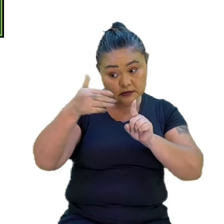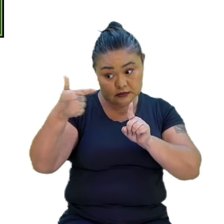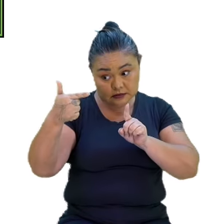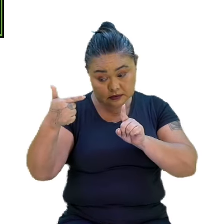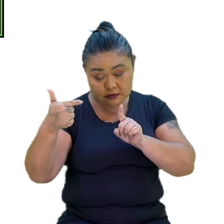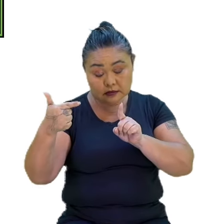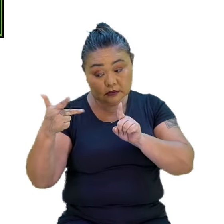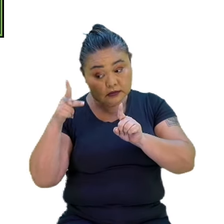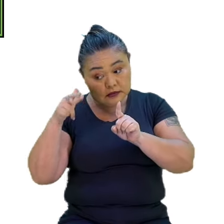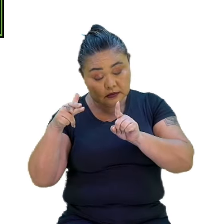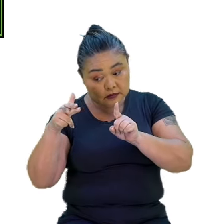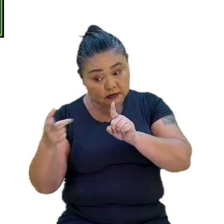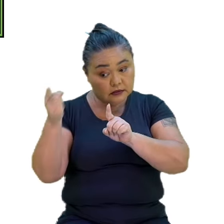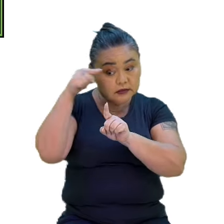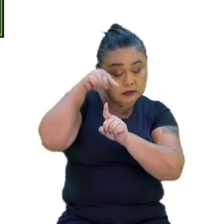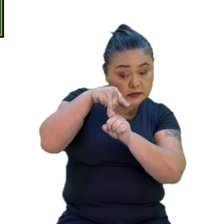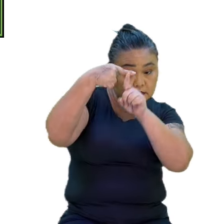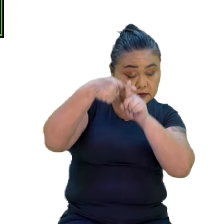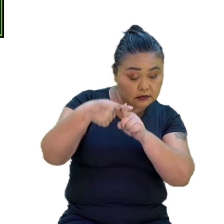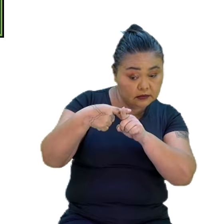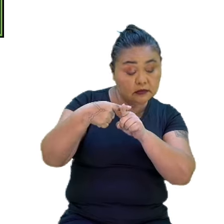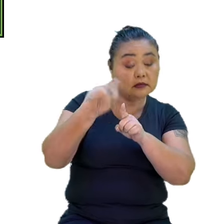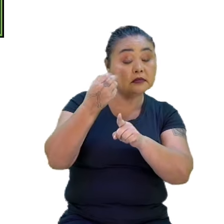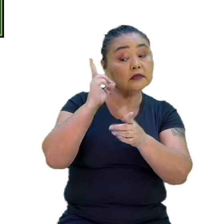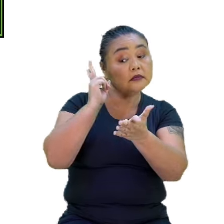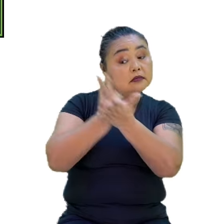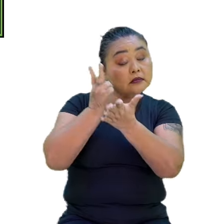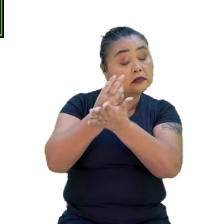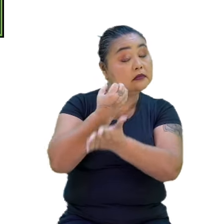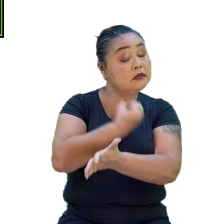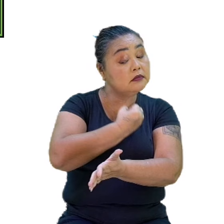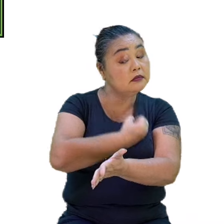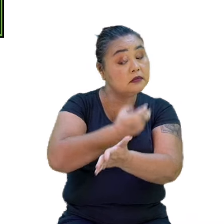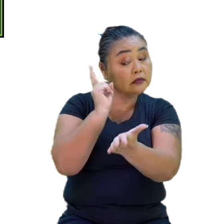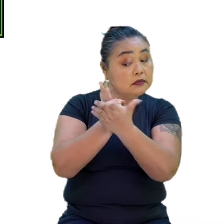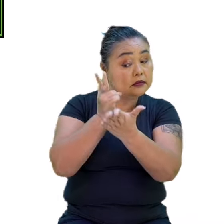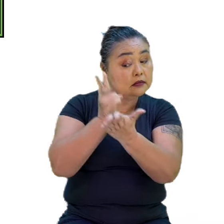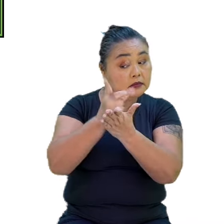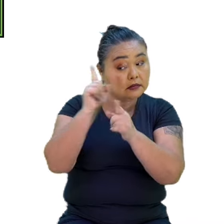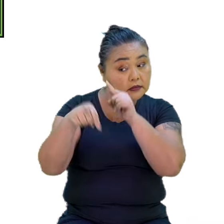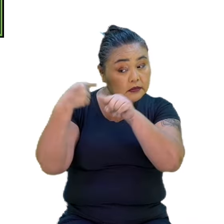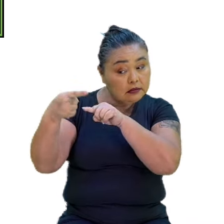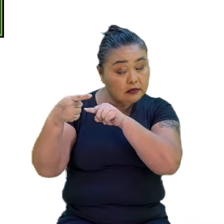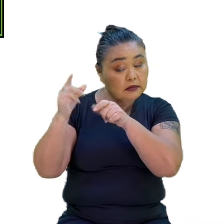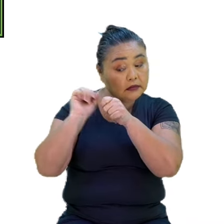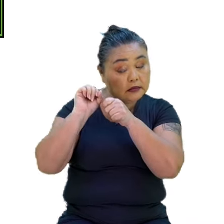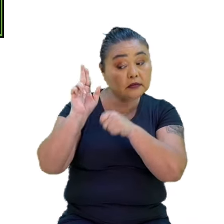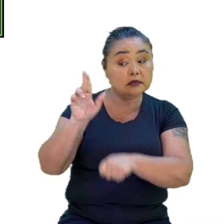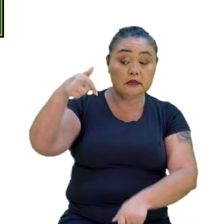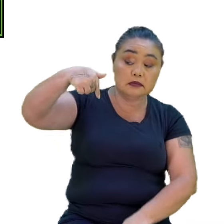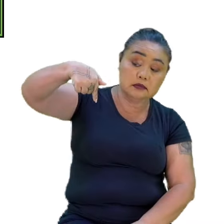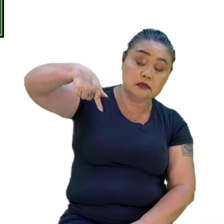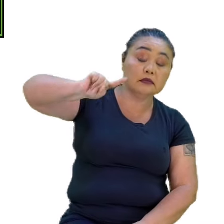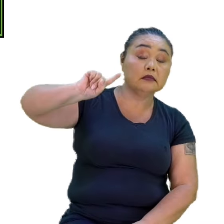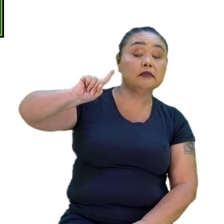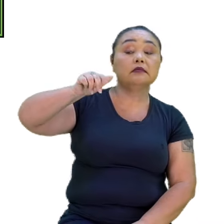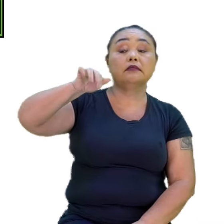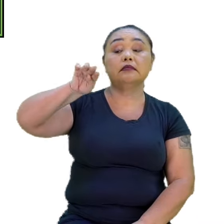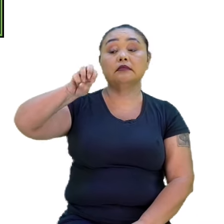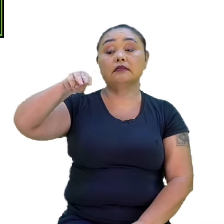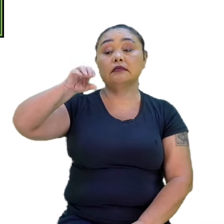ao termo anterior multiplicado por uma constante por uma razão que agora é chamada de q o termo geral da